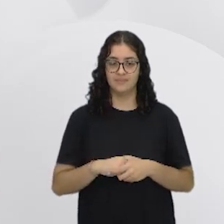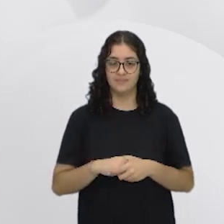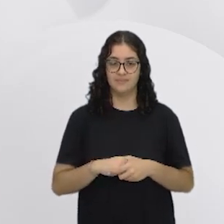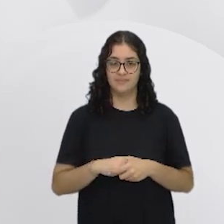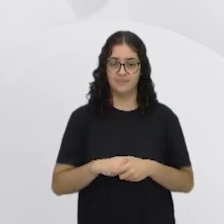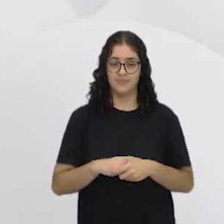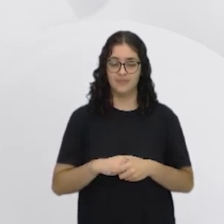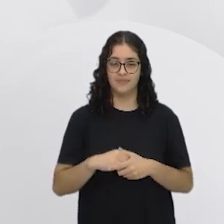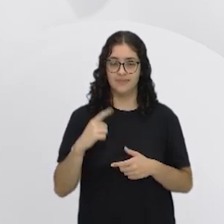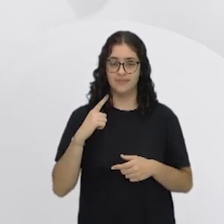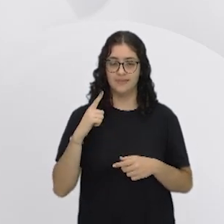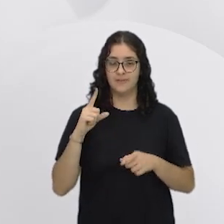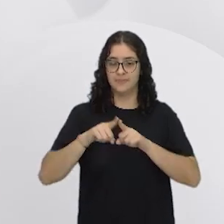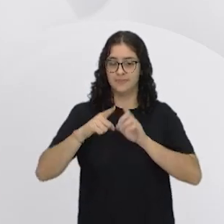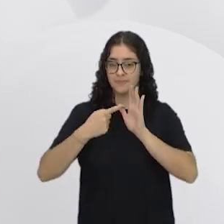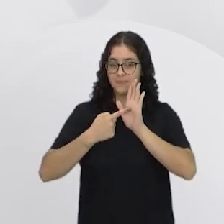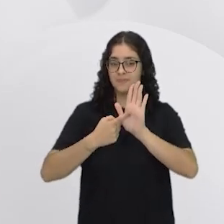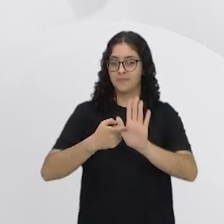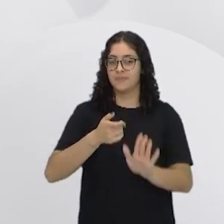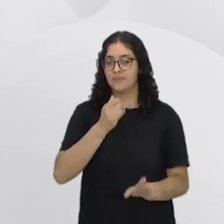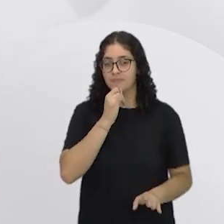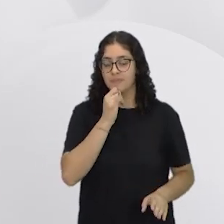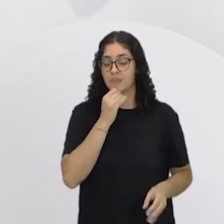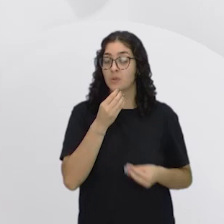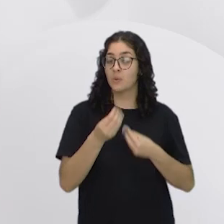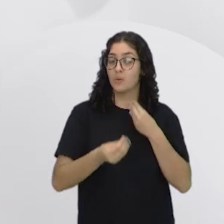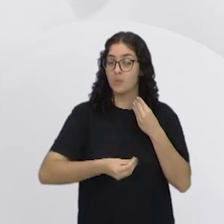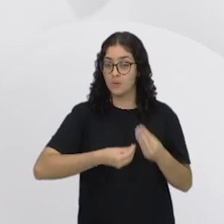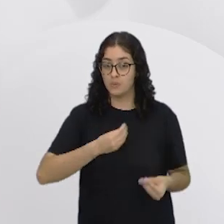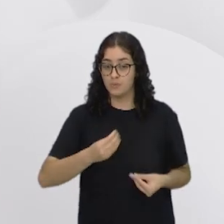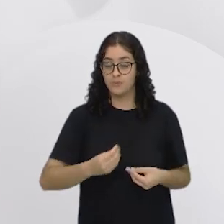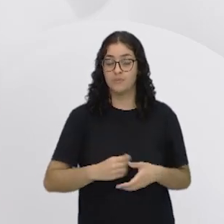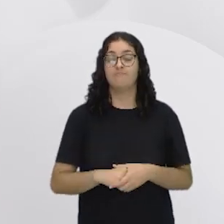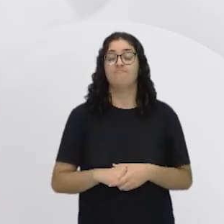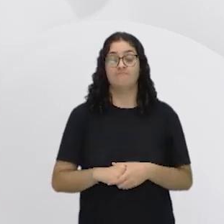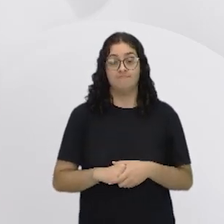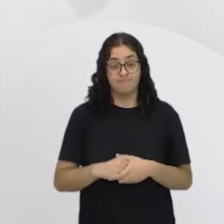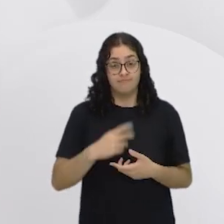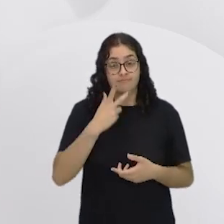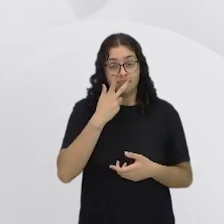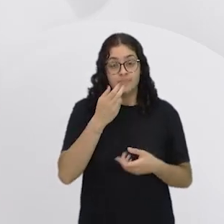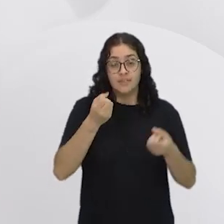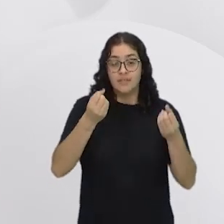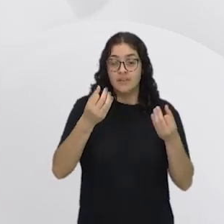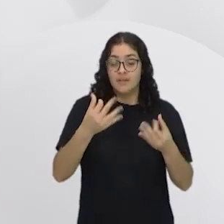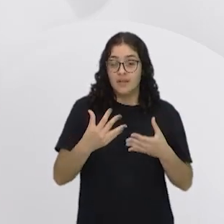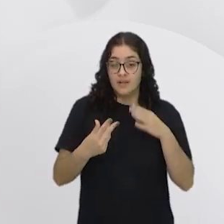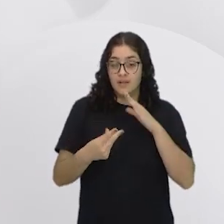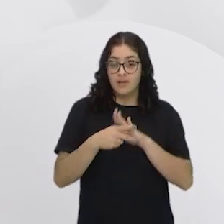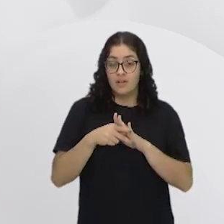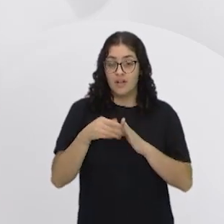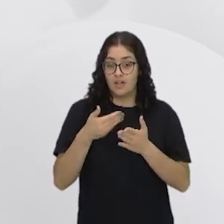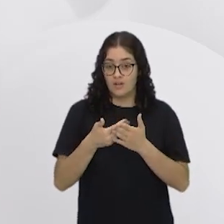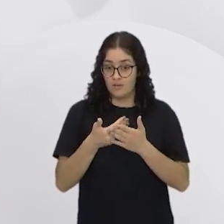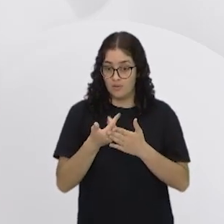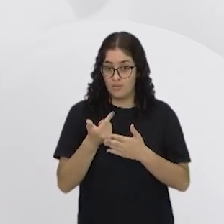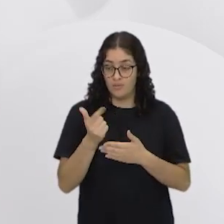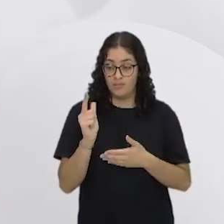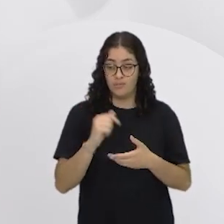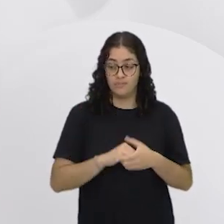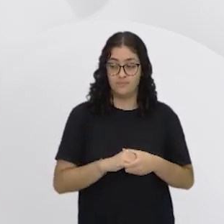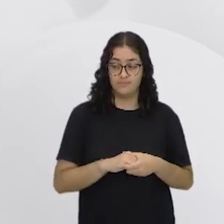e exemplos para melhor compreensão. Que a gente acaba falando sobre isso já numa outra aula, então parece que a